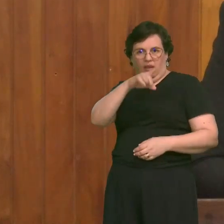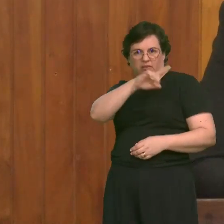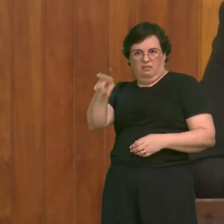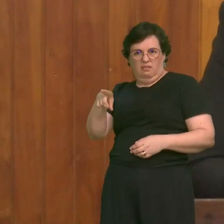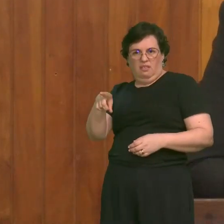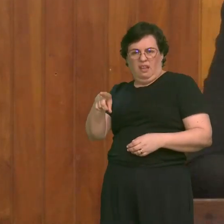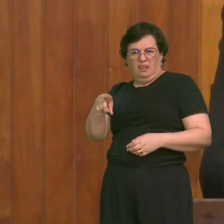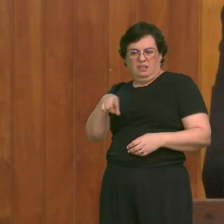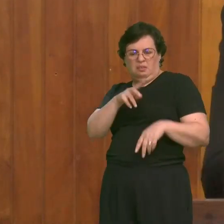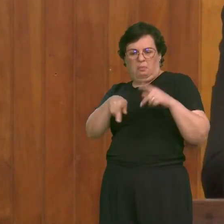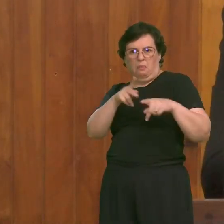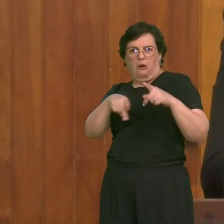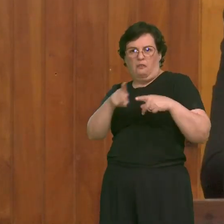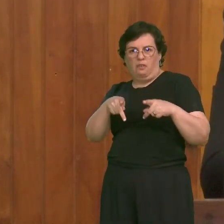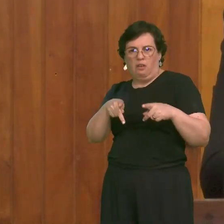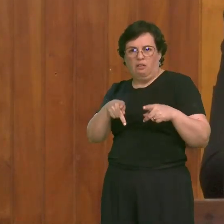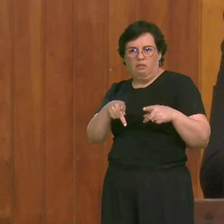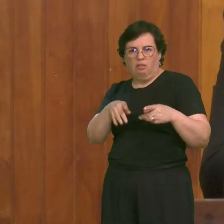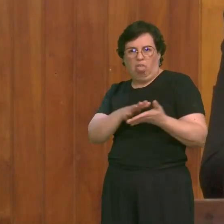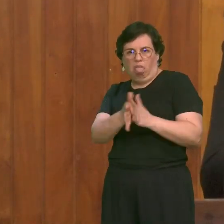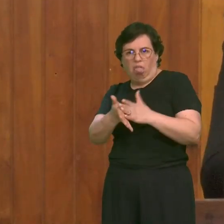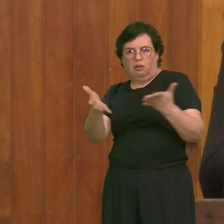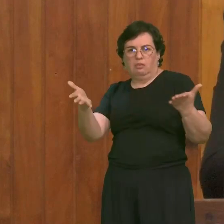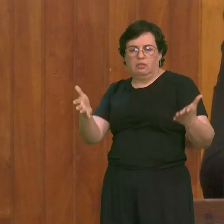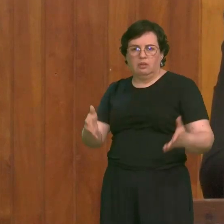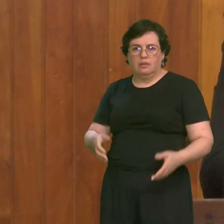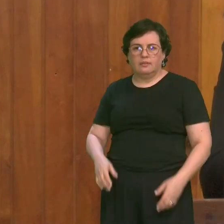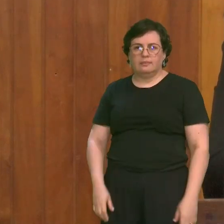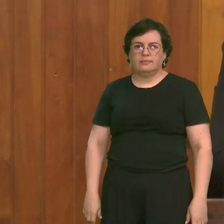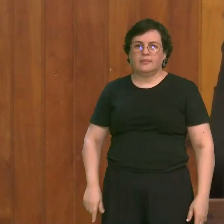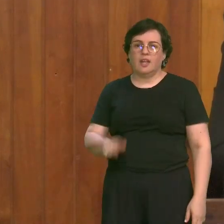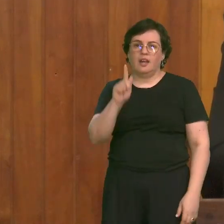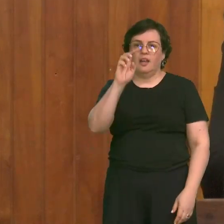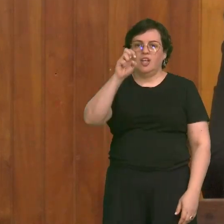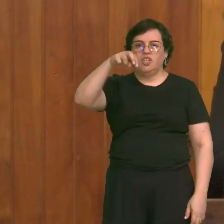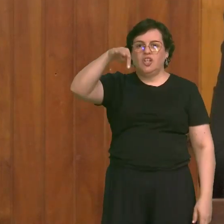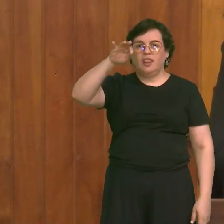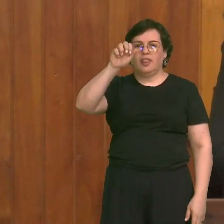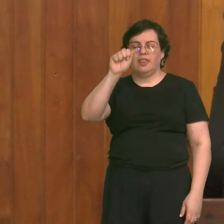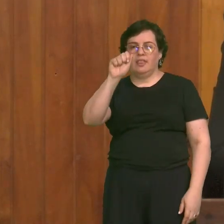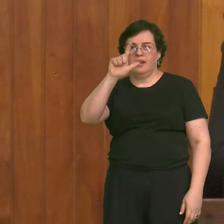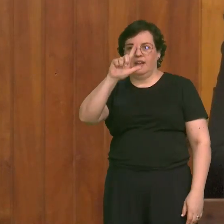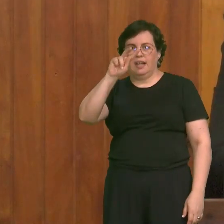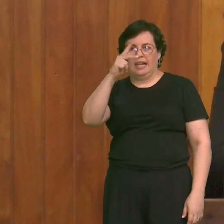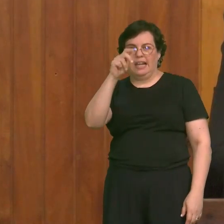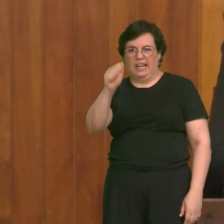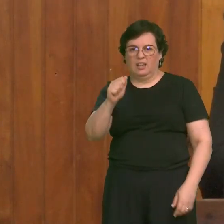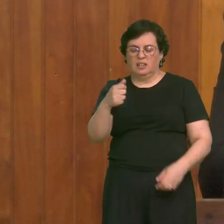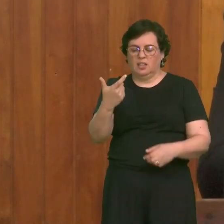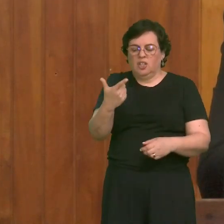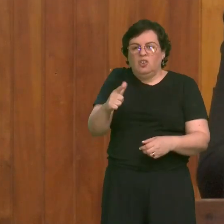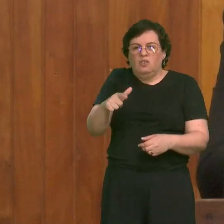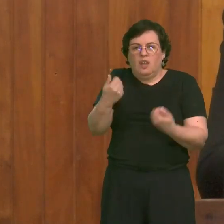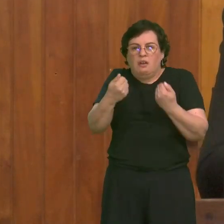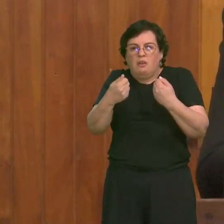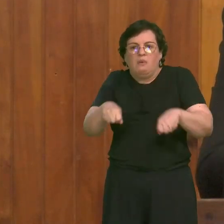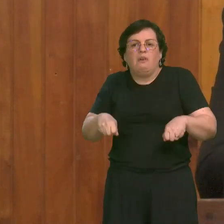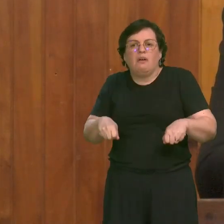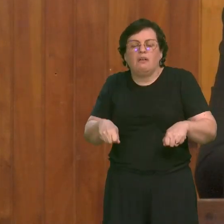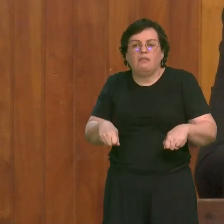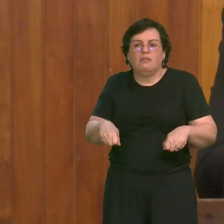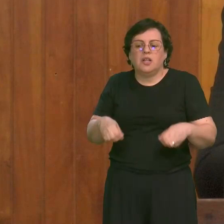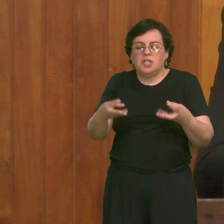dessa gentalha gentalha no sentido de gente desqualificada que não tem vergonha na